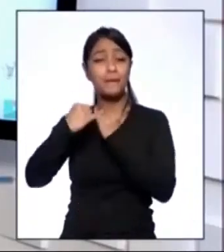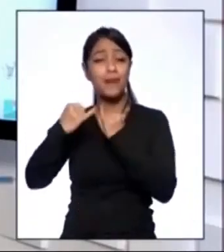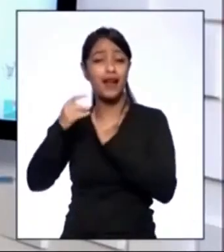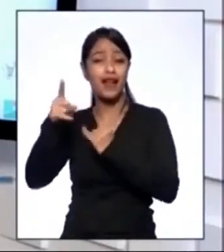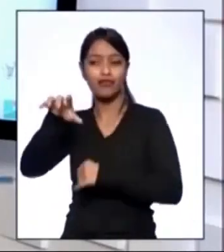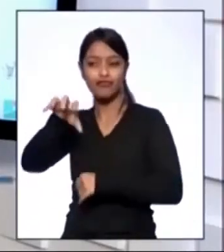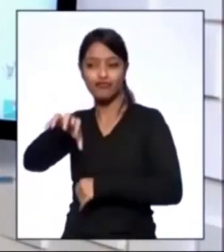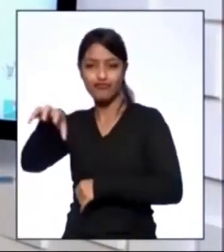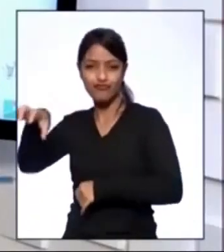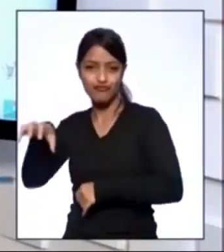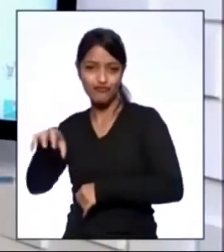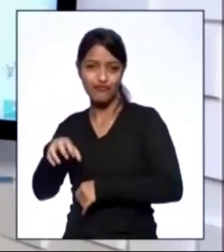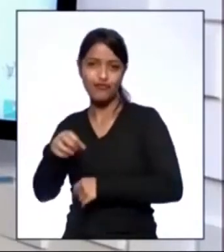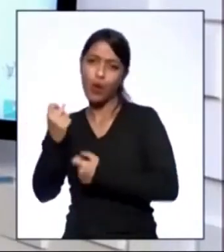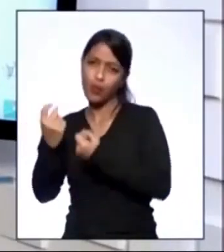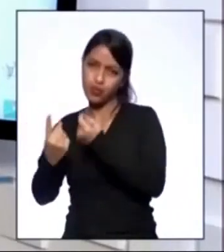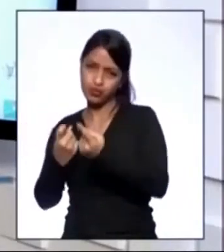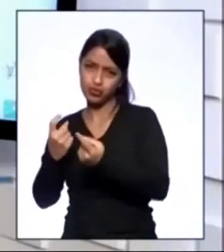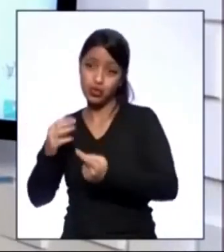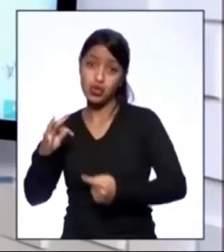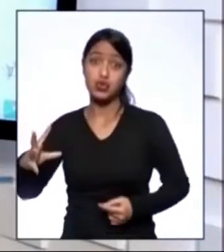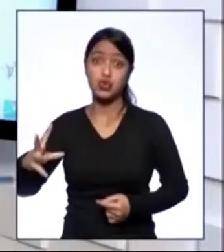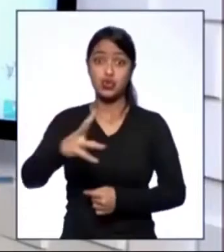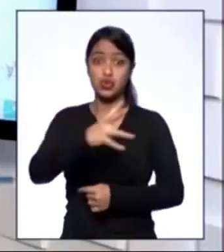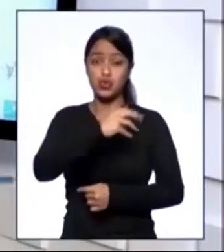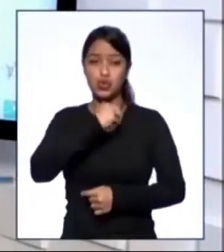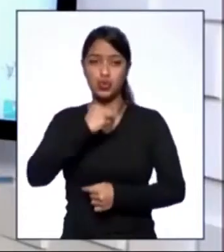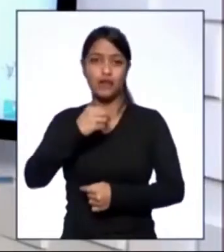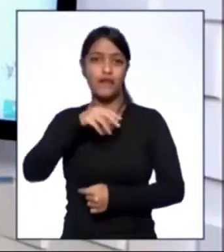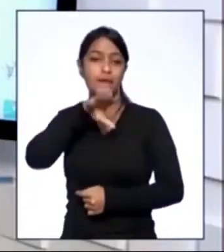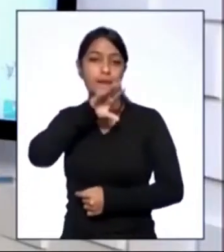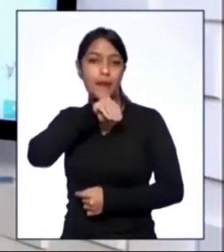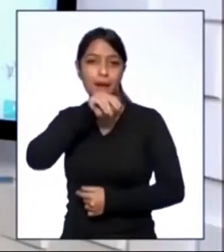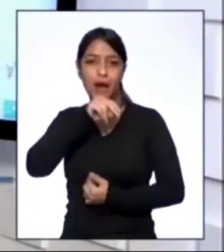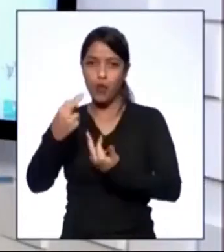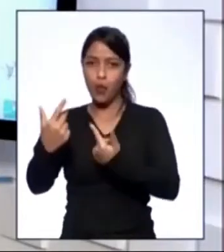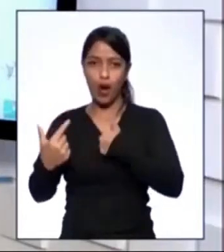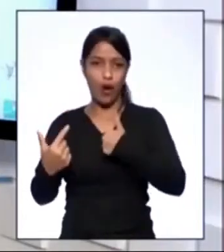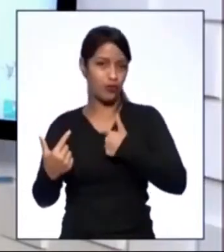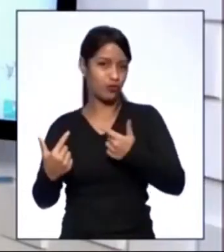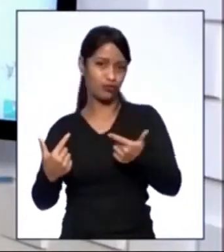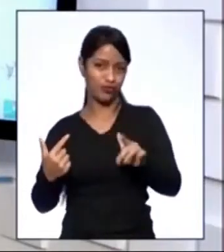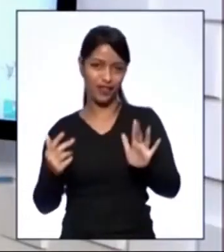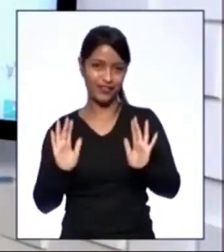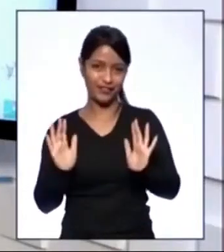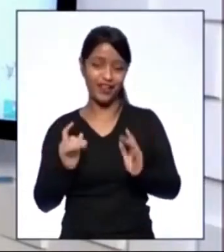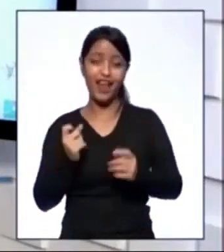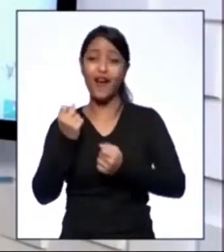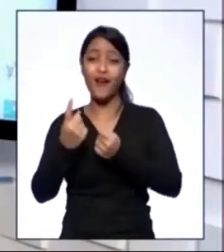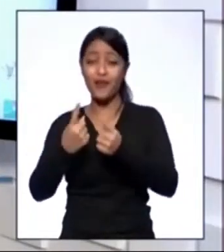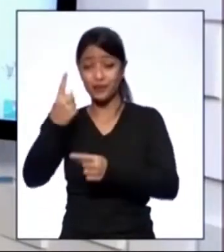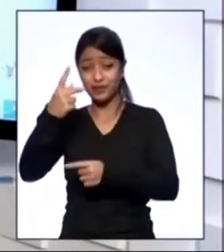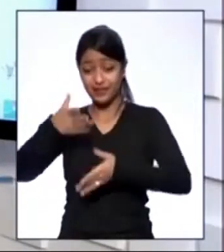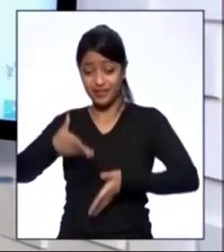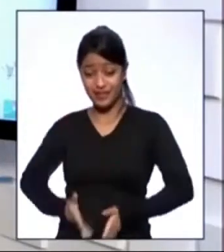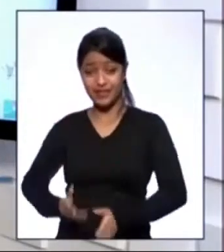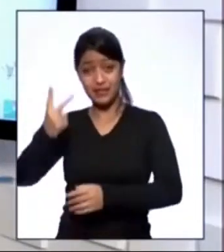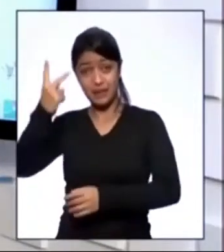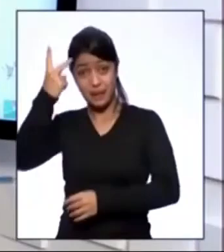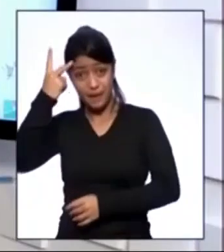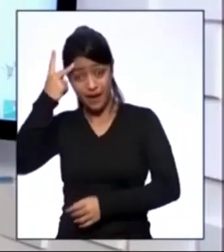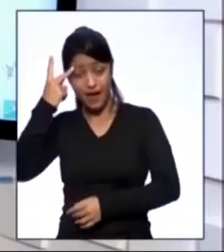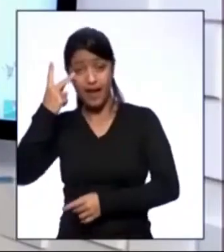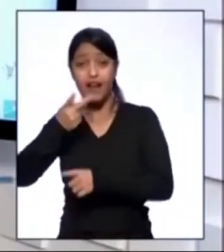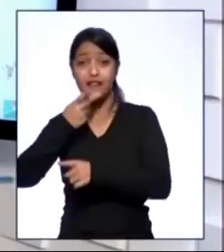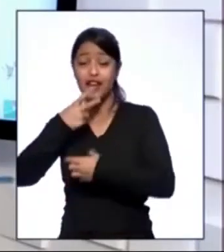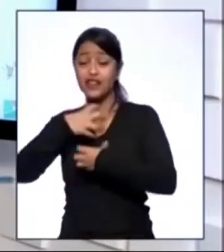de todas. Eu sei que existem alguns paulistas que não falam esse R tão puxado quanto o meu, e eu sei que tem paulista que fala dia, tia,